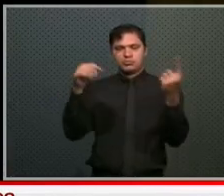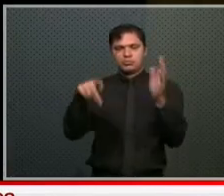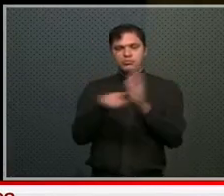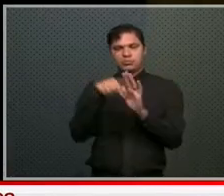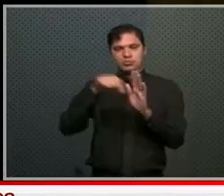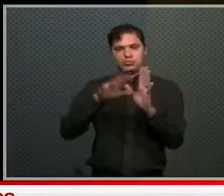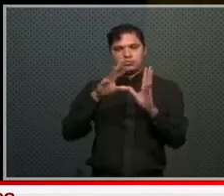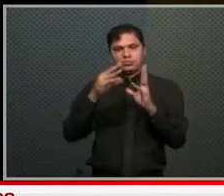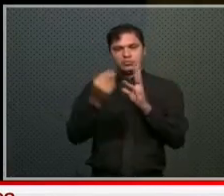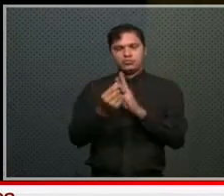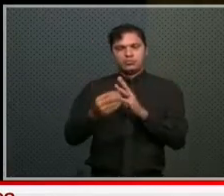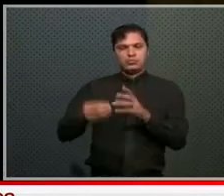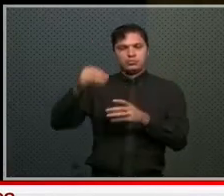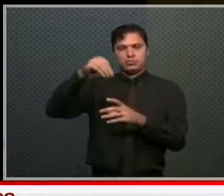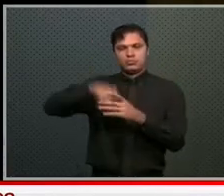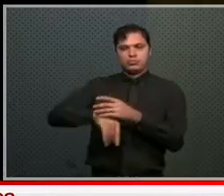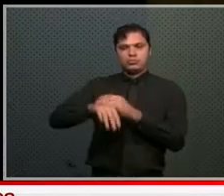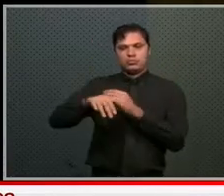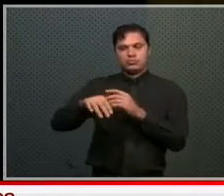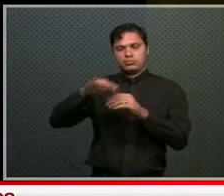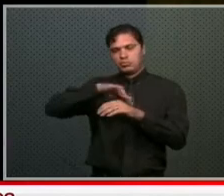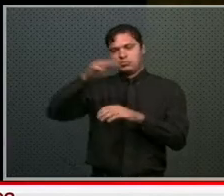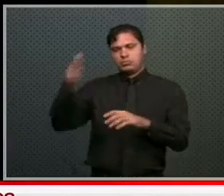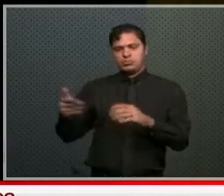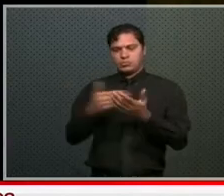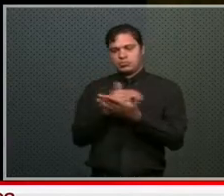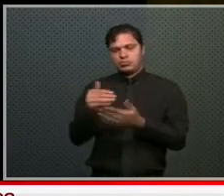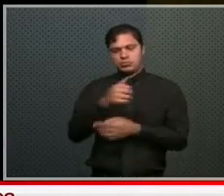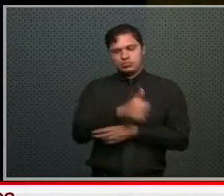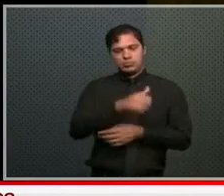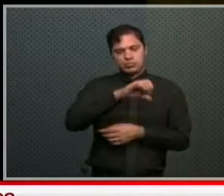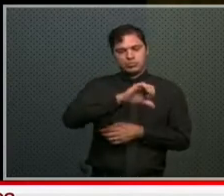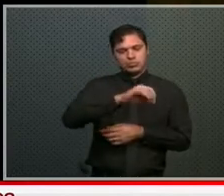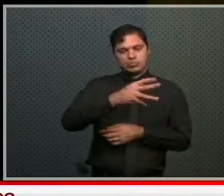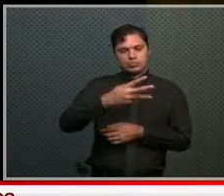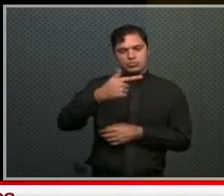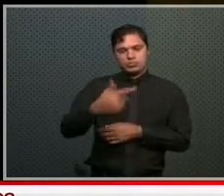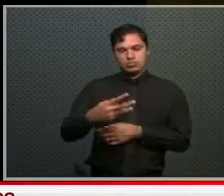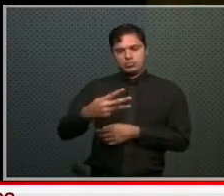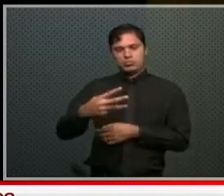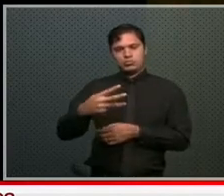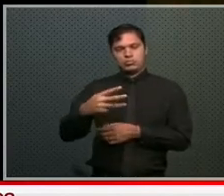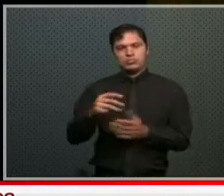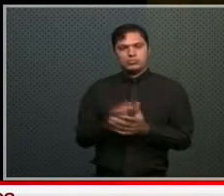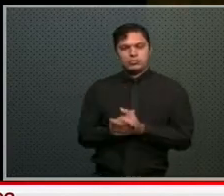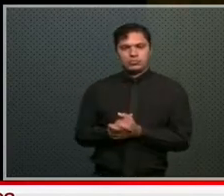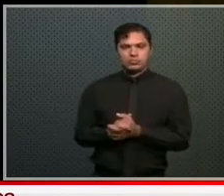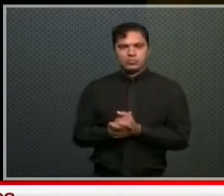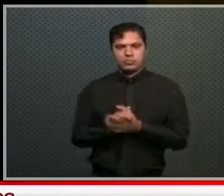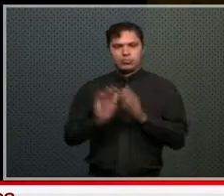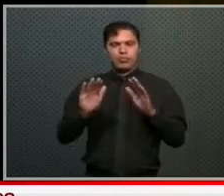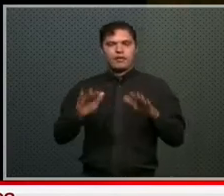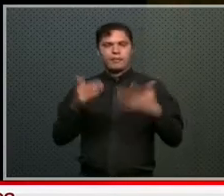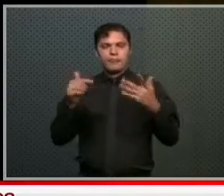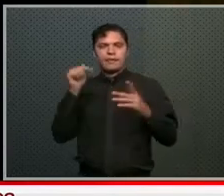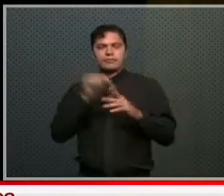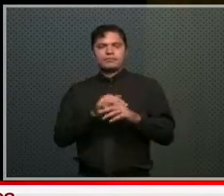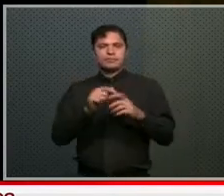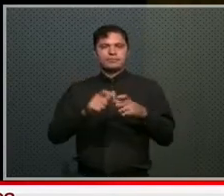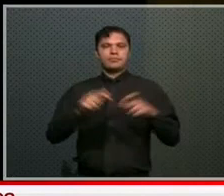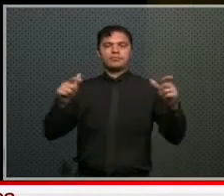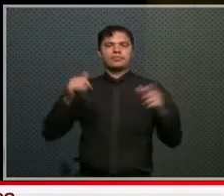acumulada no herbário que iniciou-se ainda em 1943 sendo portanto um dos mais